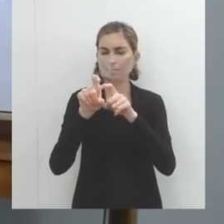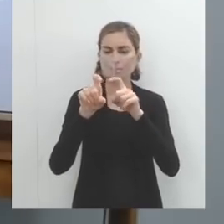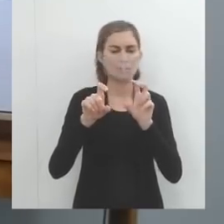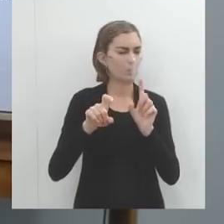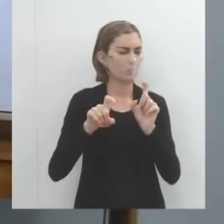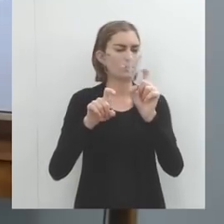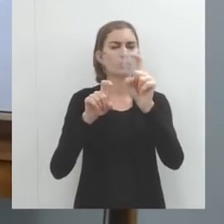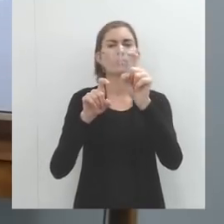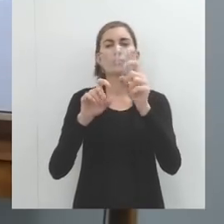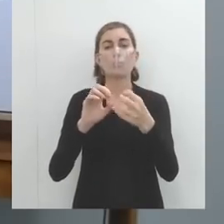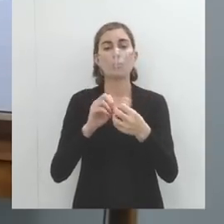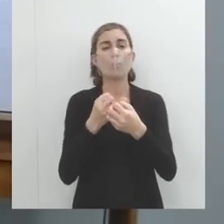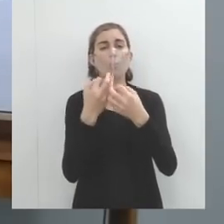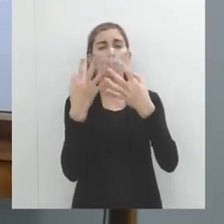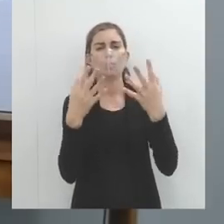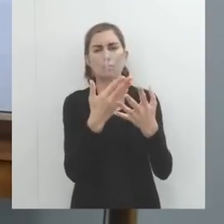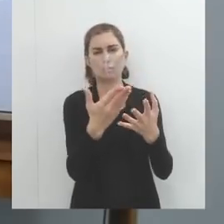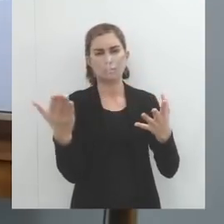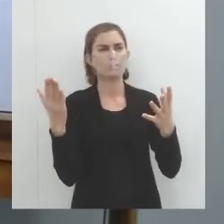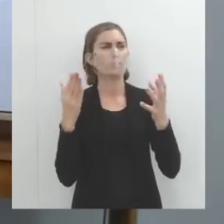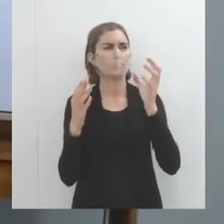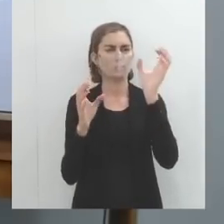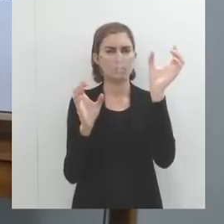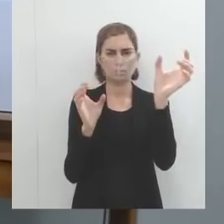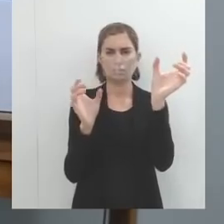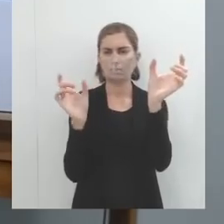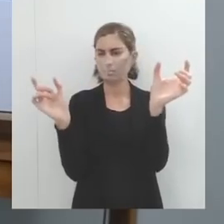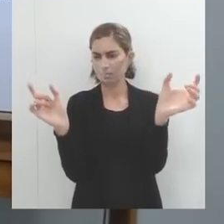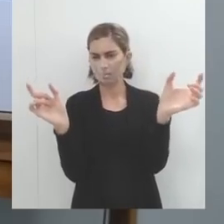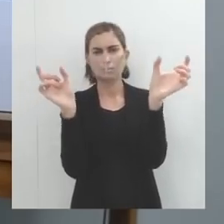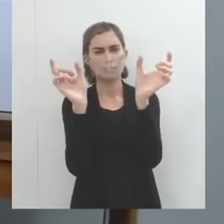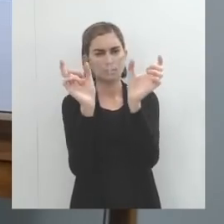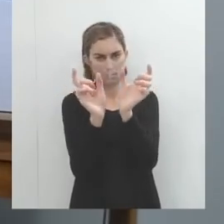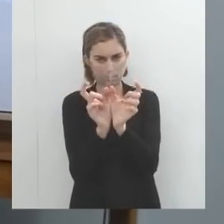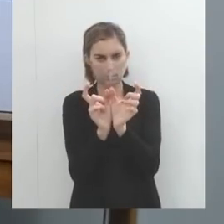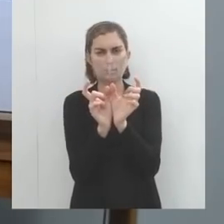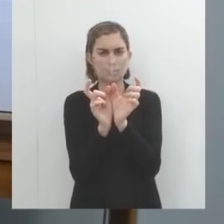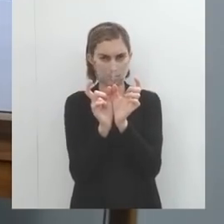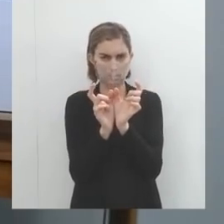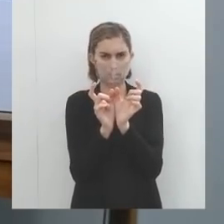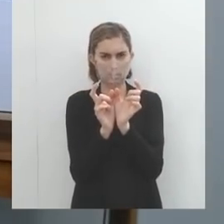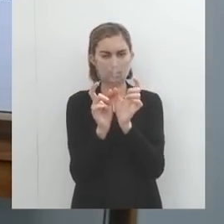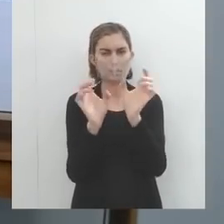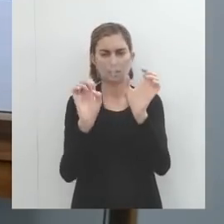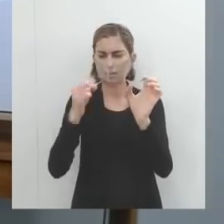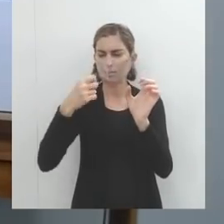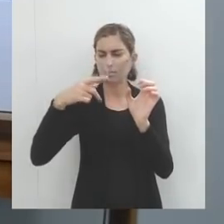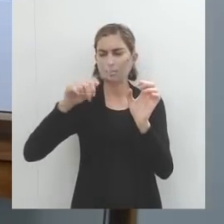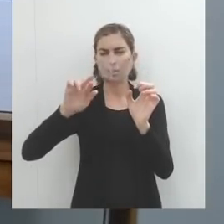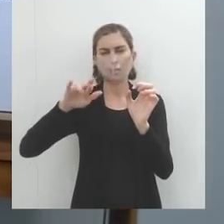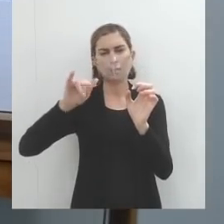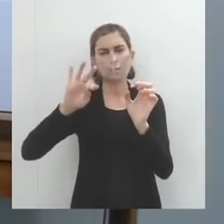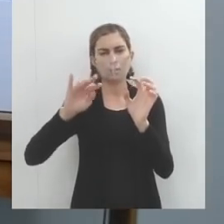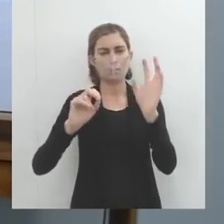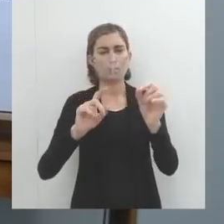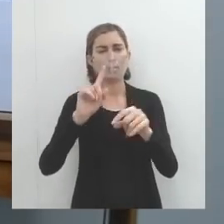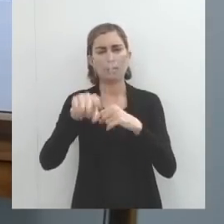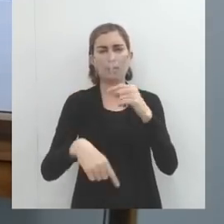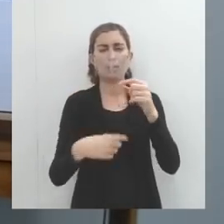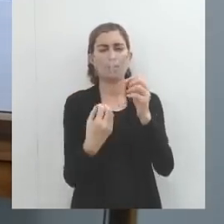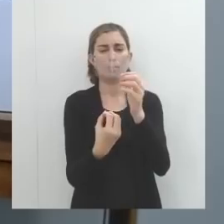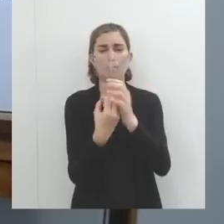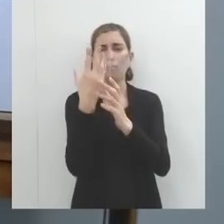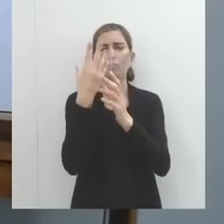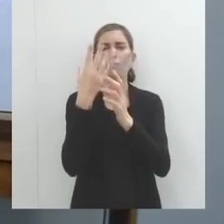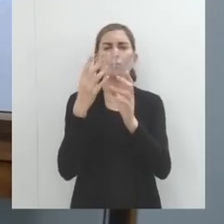que é que acontece? Quando você pega esse termo espermatogênese, a espermatogênese é o fenômeno